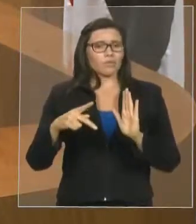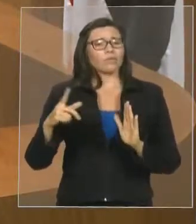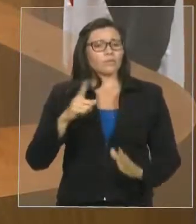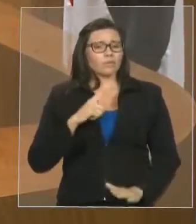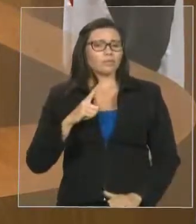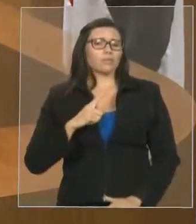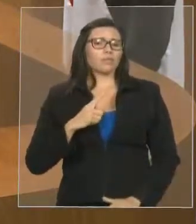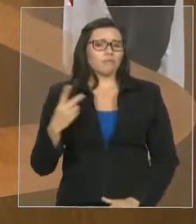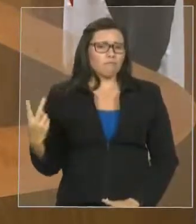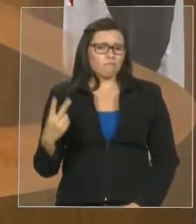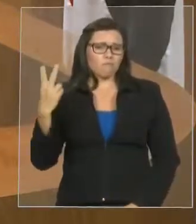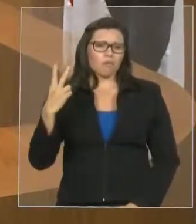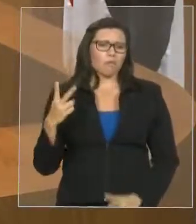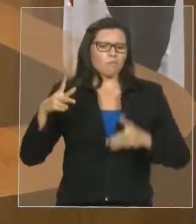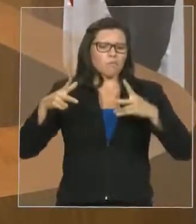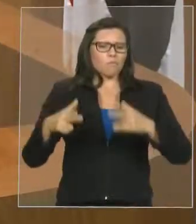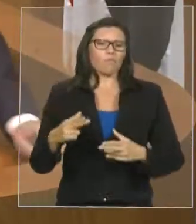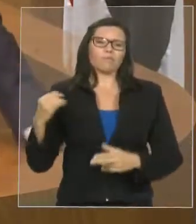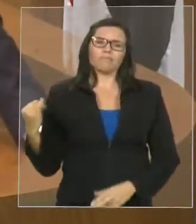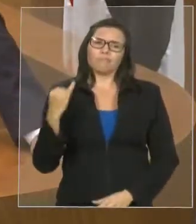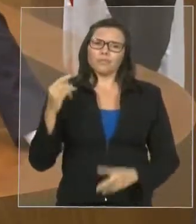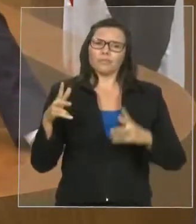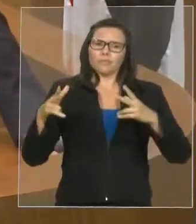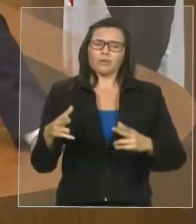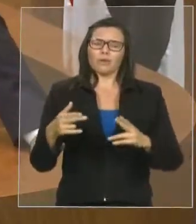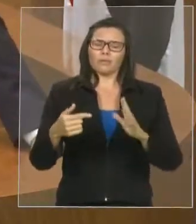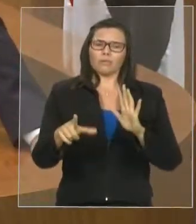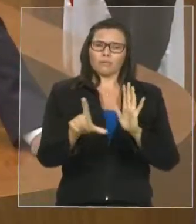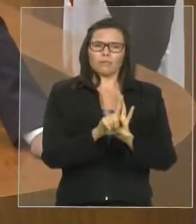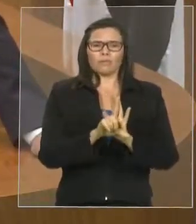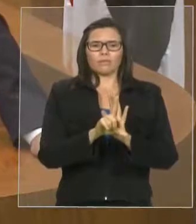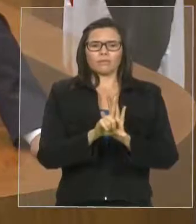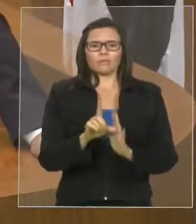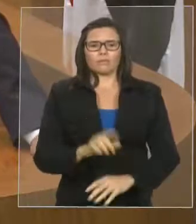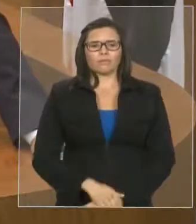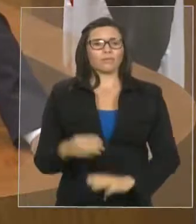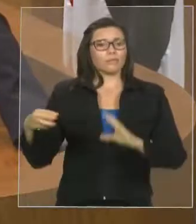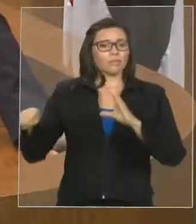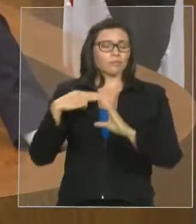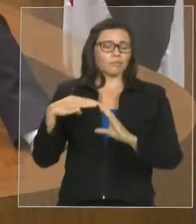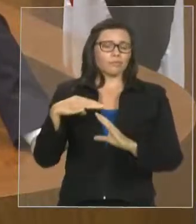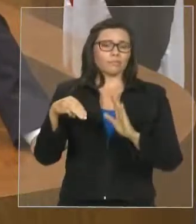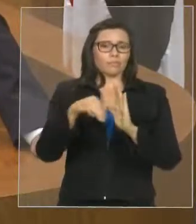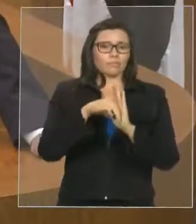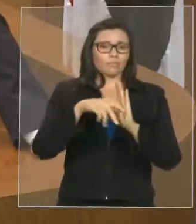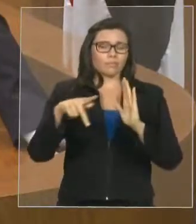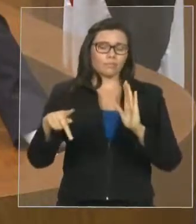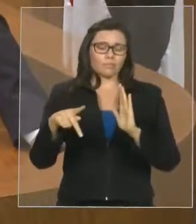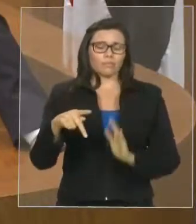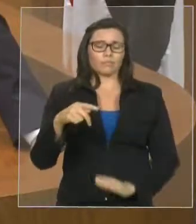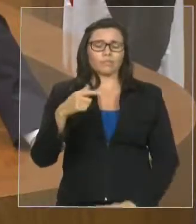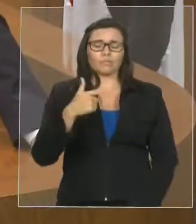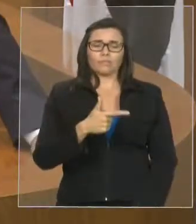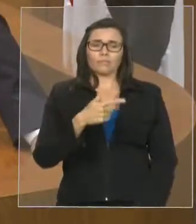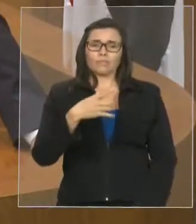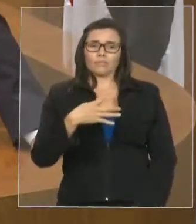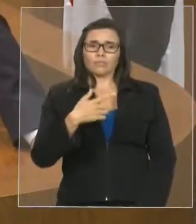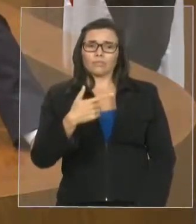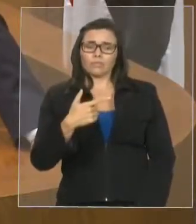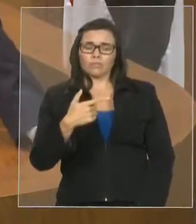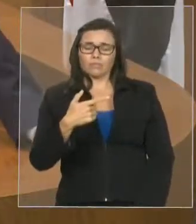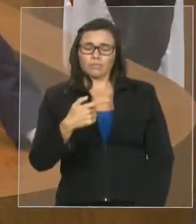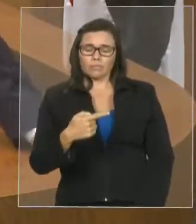da aprovação dessa casa. Foi encaminhado através da medida provisória 247, de 10 de agosto de